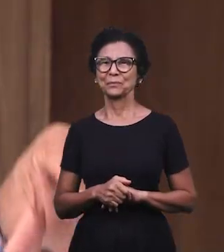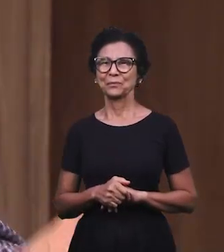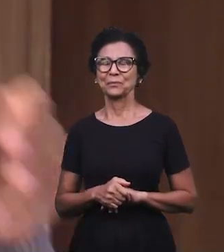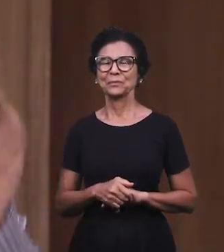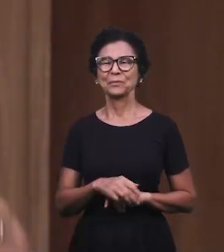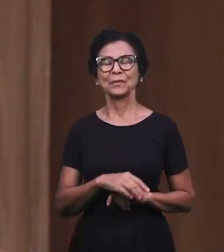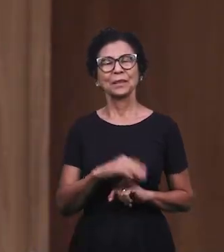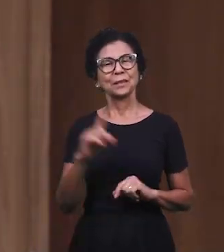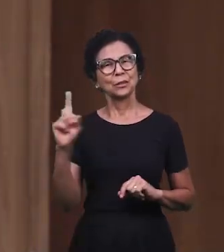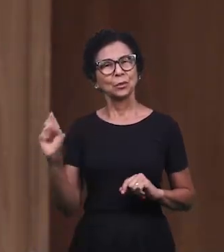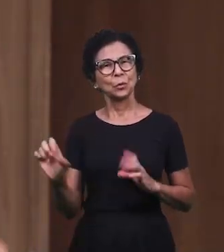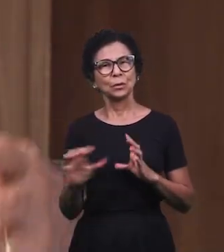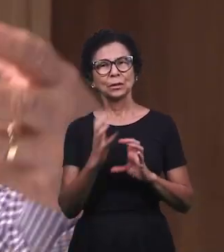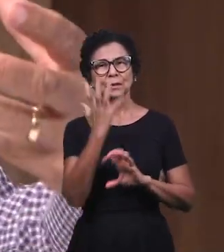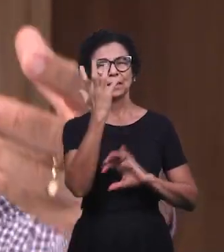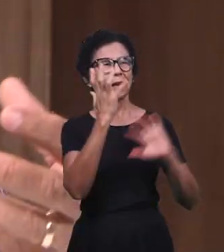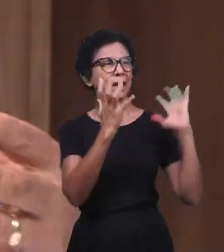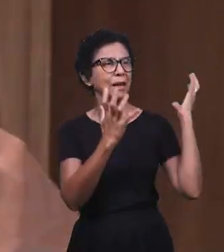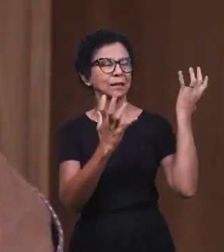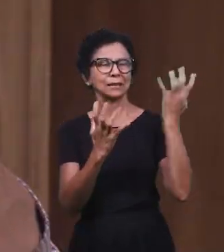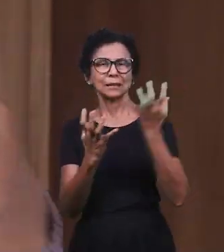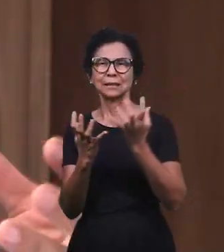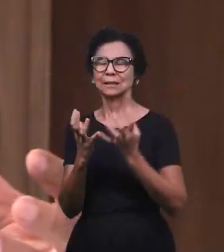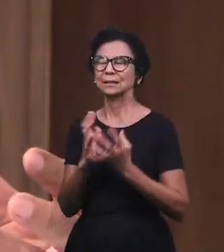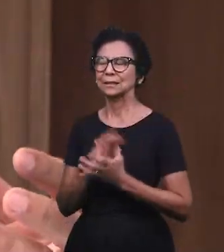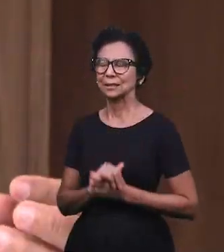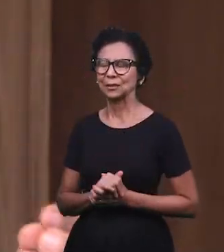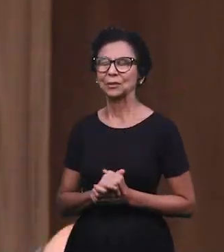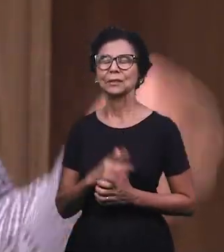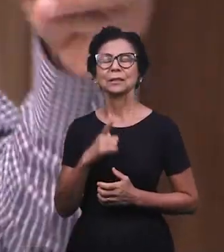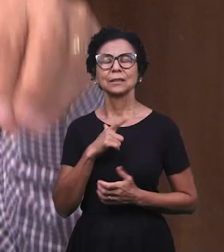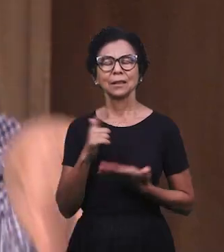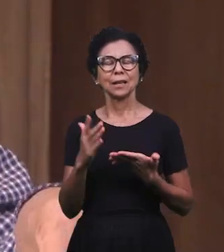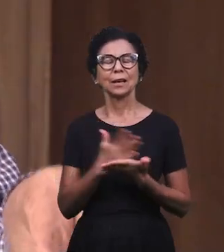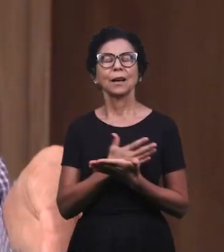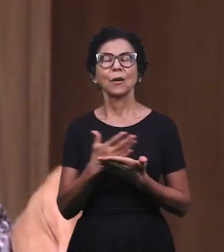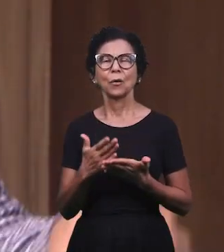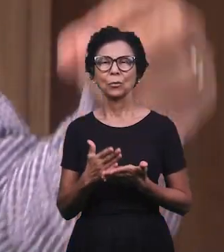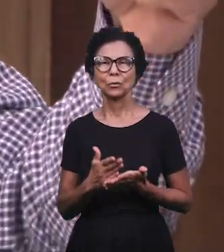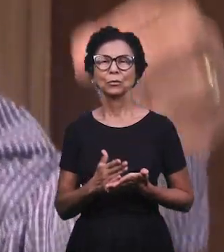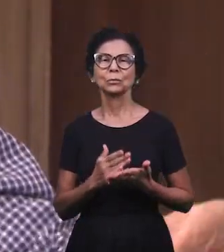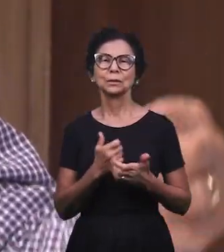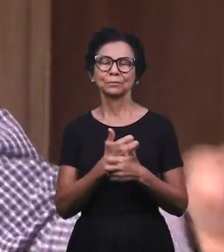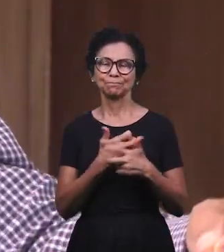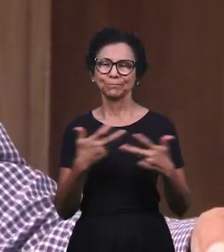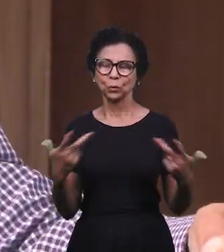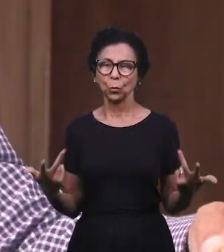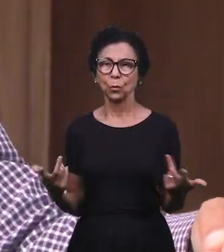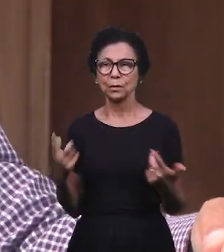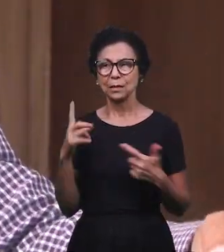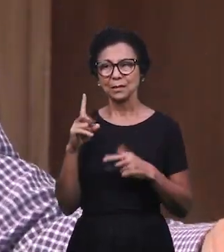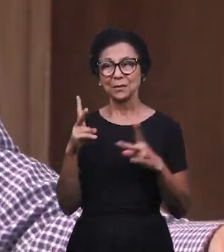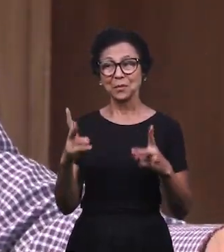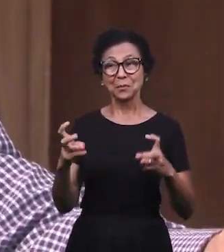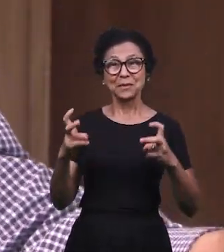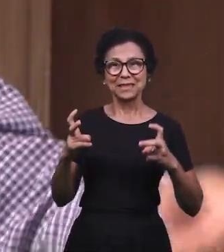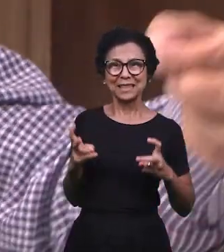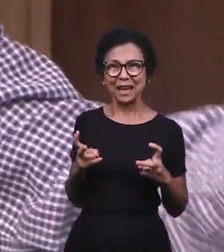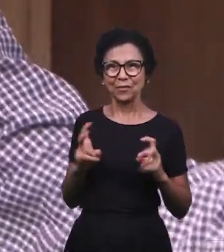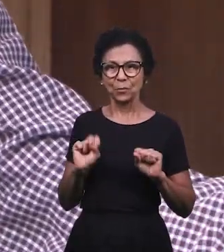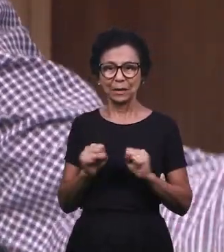natureza tem determinados elementos que denotam uma anteevidência